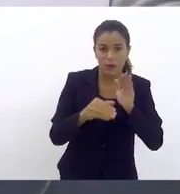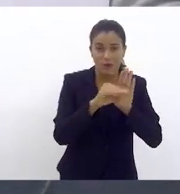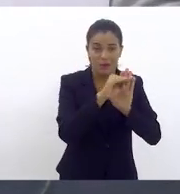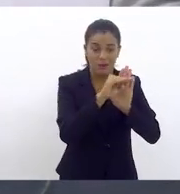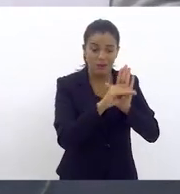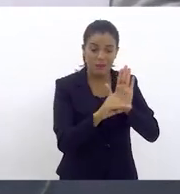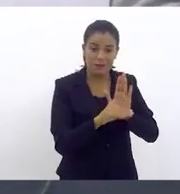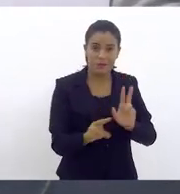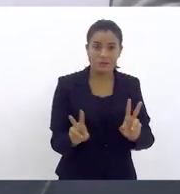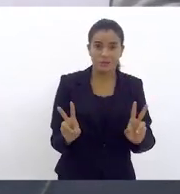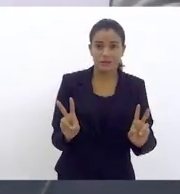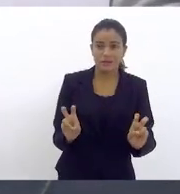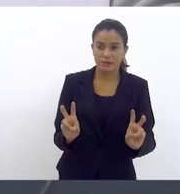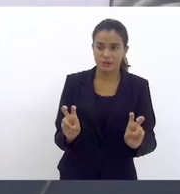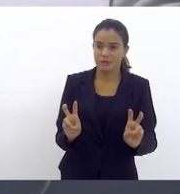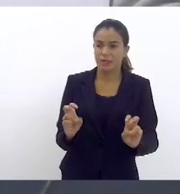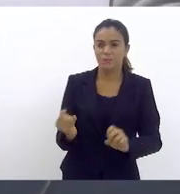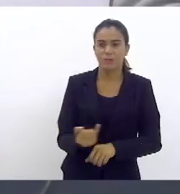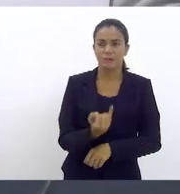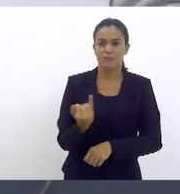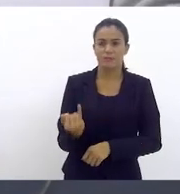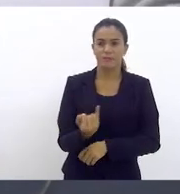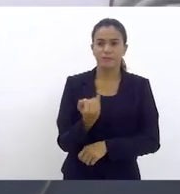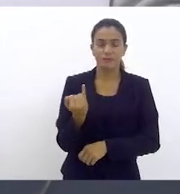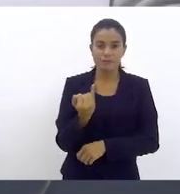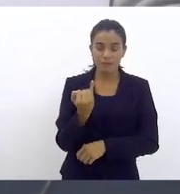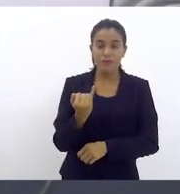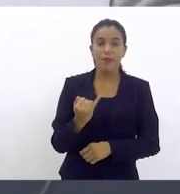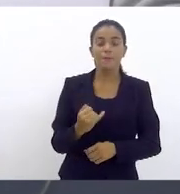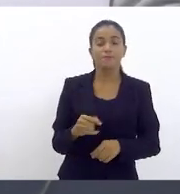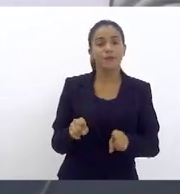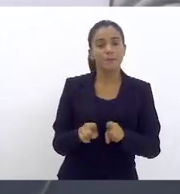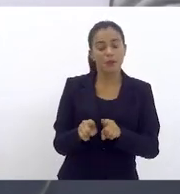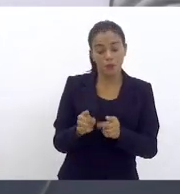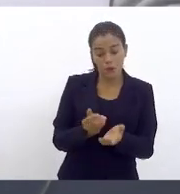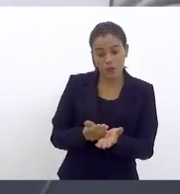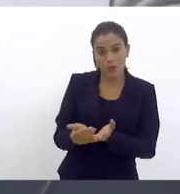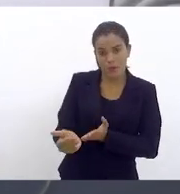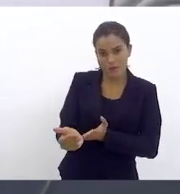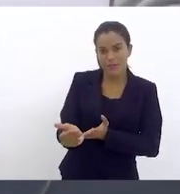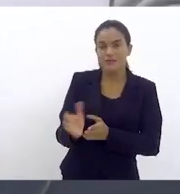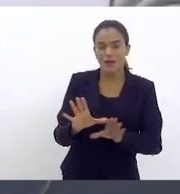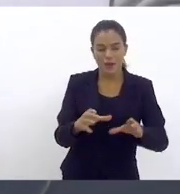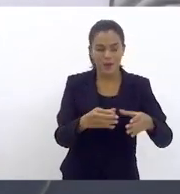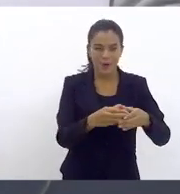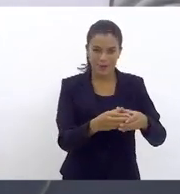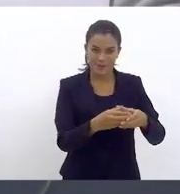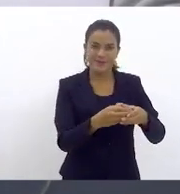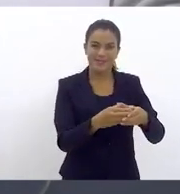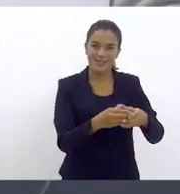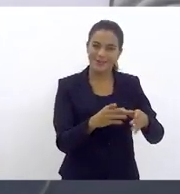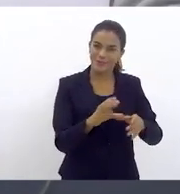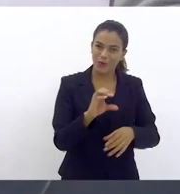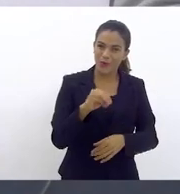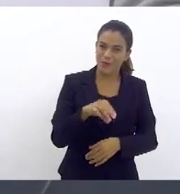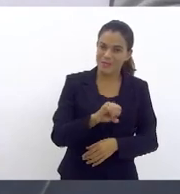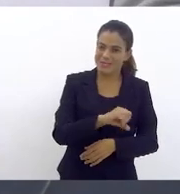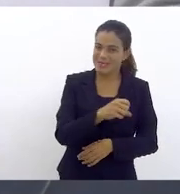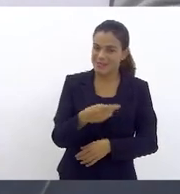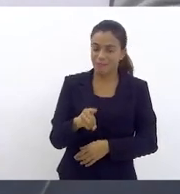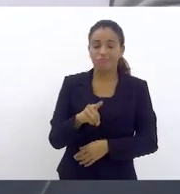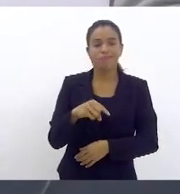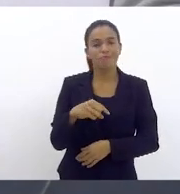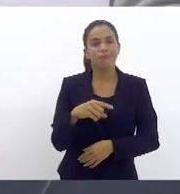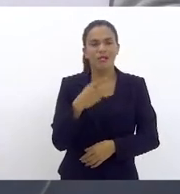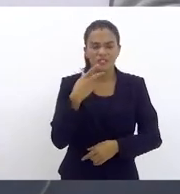importante deixando bem claro para vocês que desde o começo é quando nós instalamos a comissão a gente sempre falou que é muito